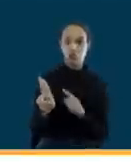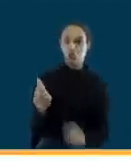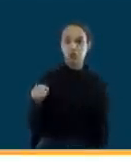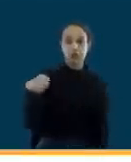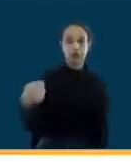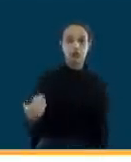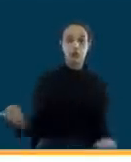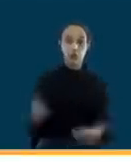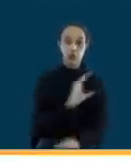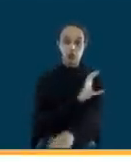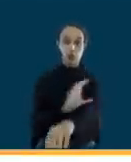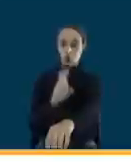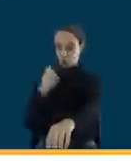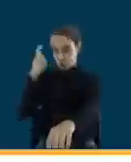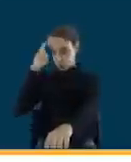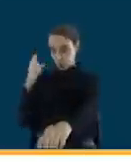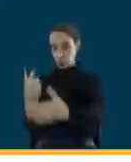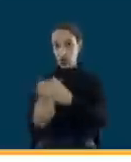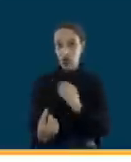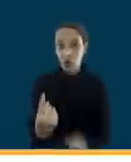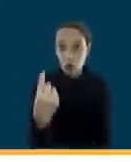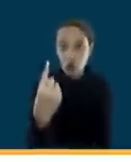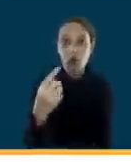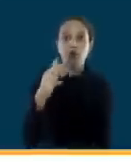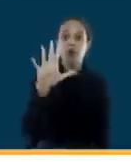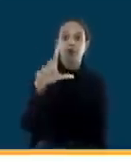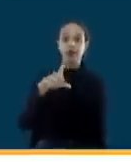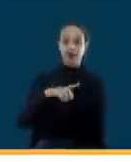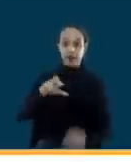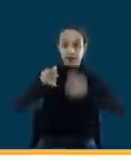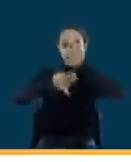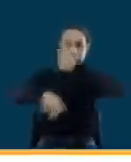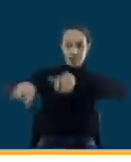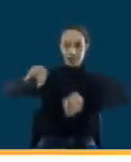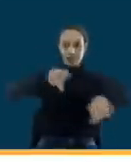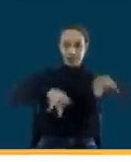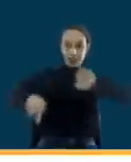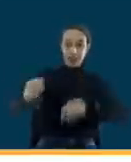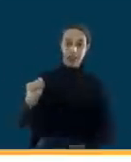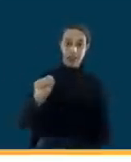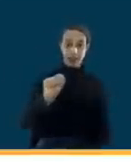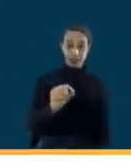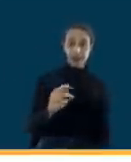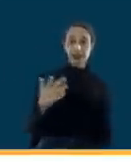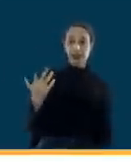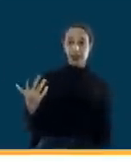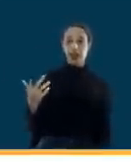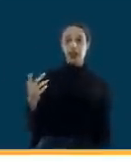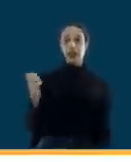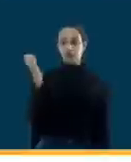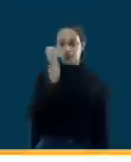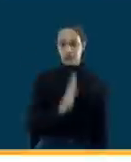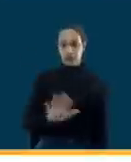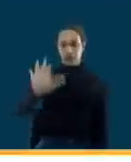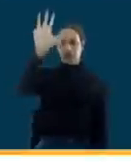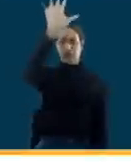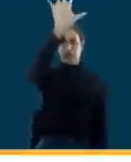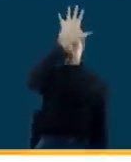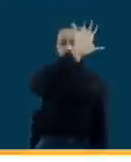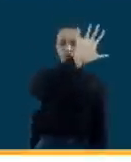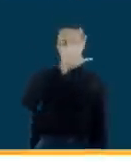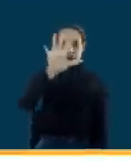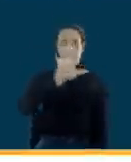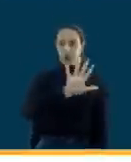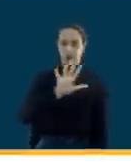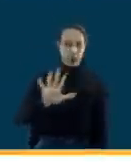ganha conotações diferenciadas. Isso vale para todos e vale para o território brasileiro, para todos os territórios, para todas as